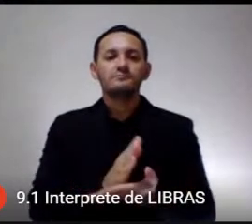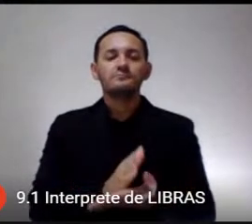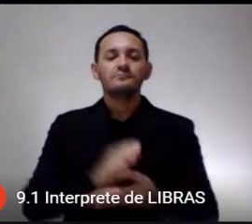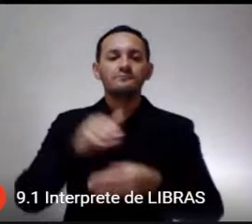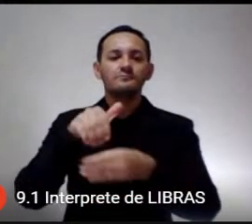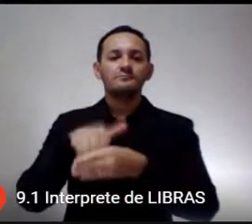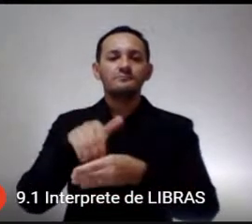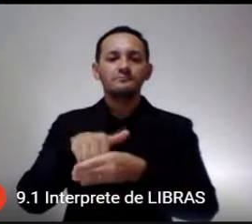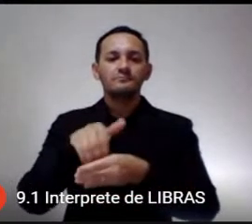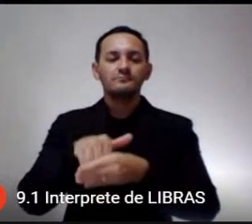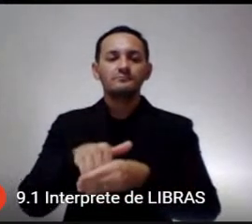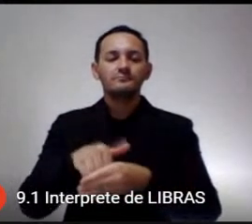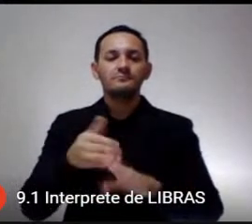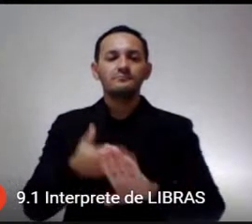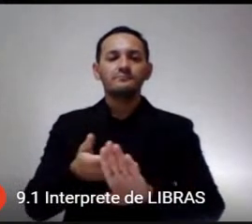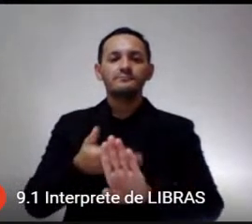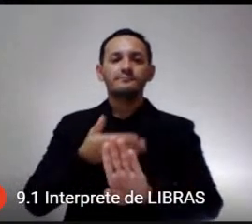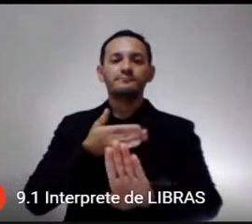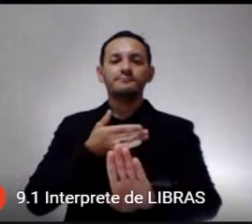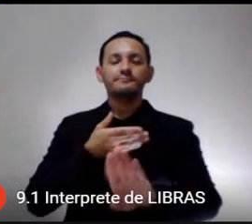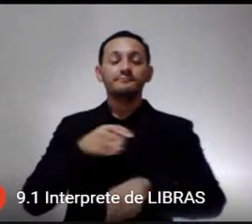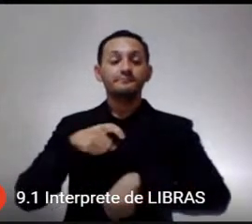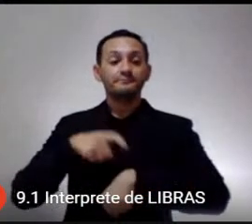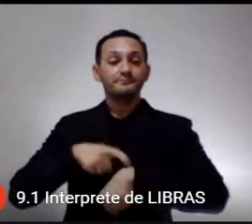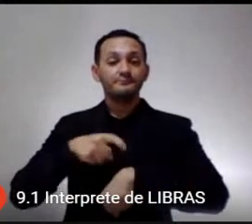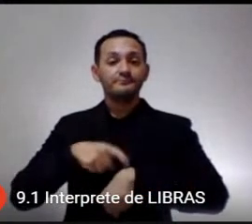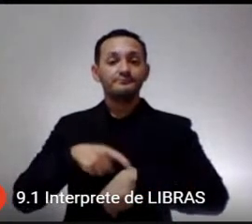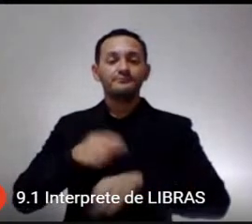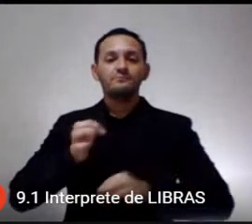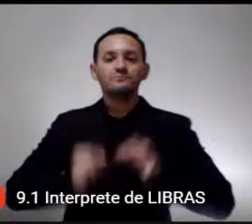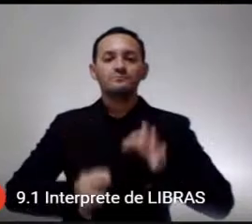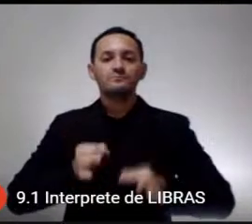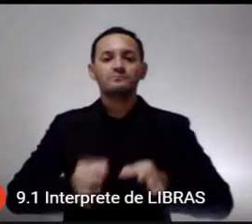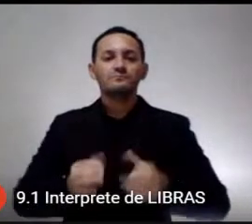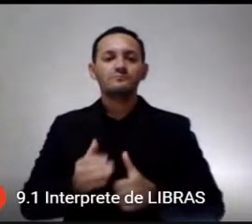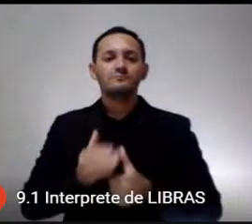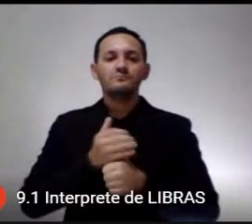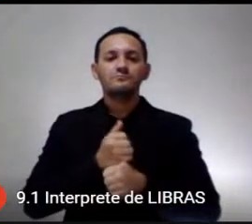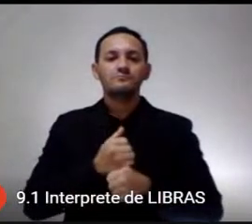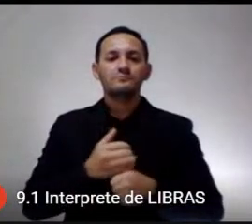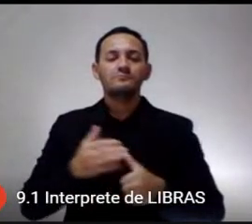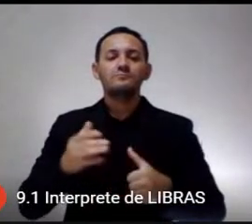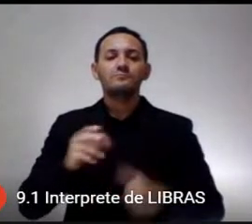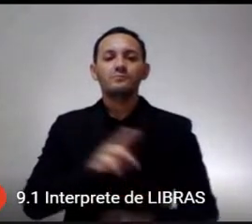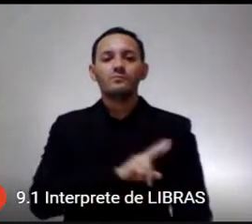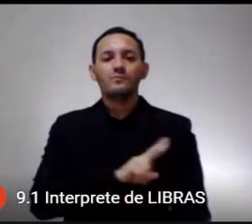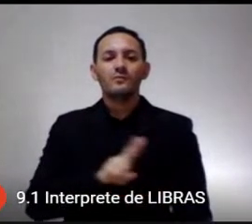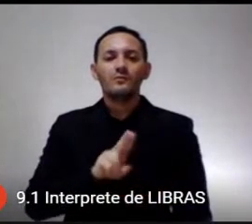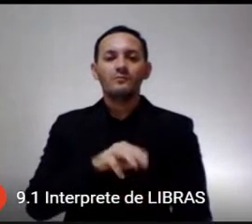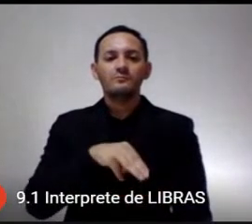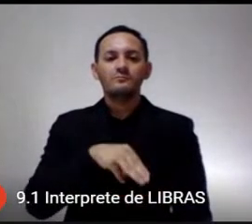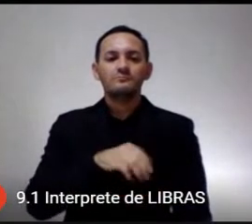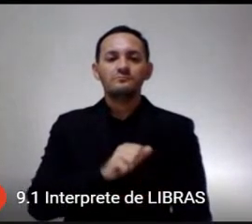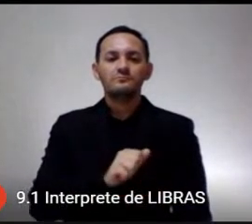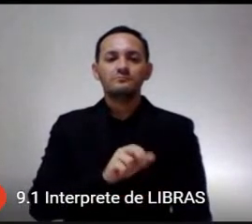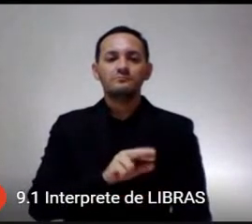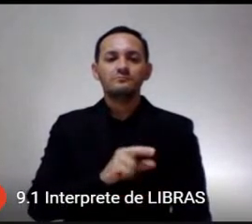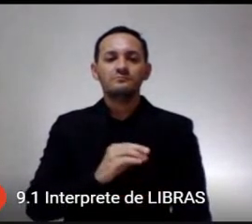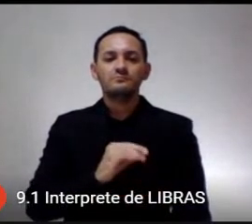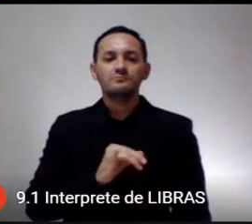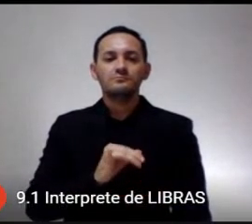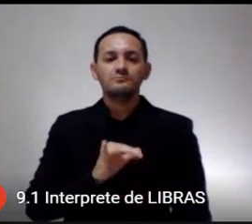pelo deferimento do afastamento temporário do juiz substituto, classe jurista, Márcio Gonçalves Moreira,